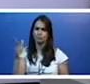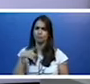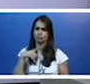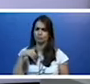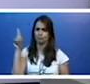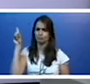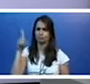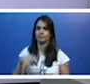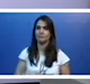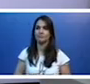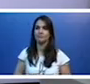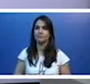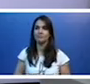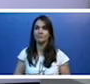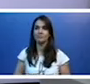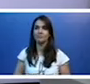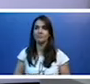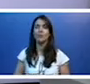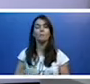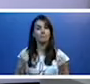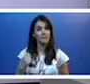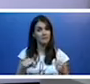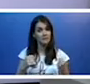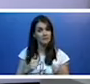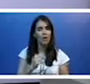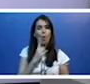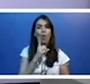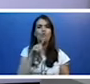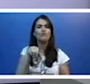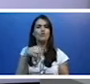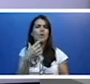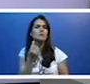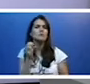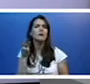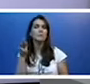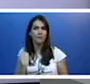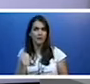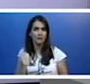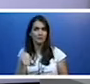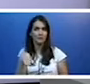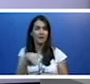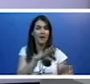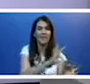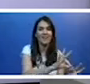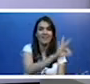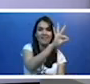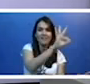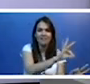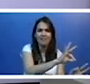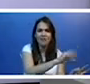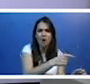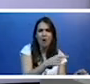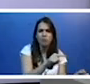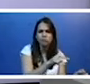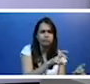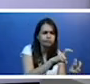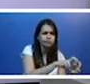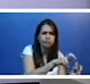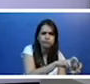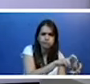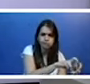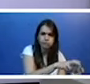a 1,6 metros vai ter que considerar e depois que encontrar o valor É